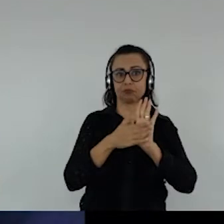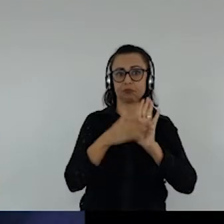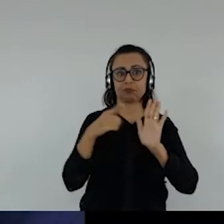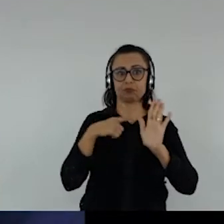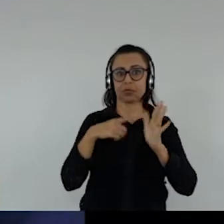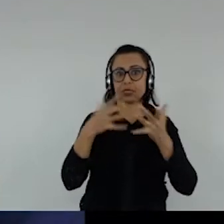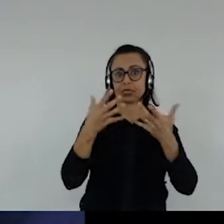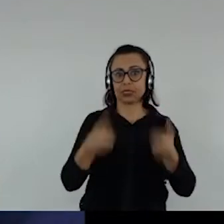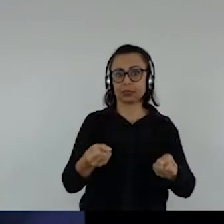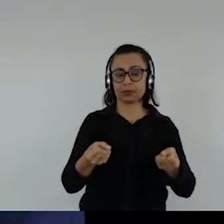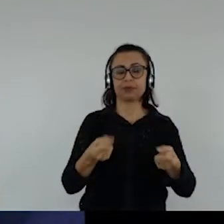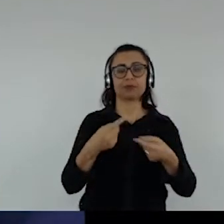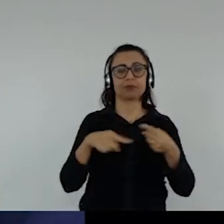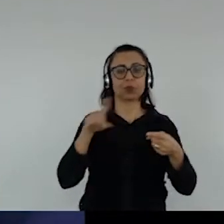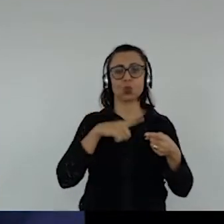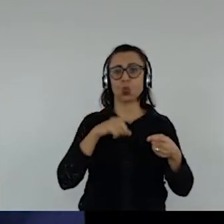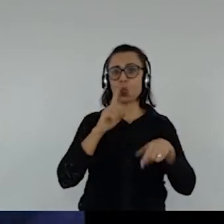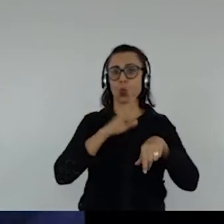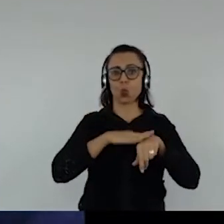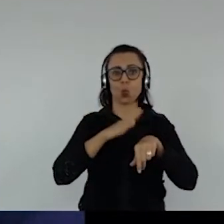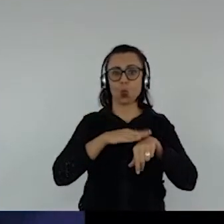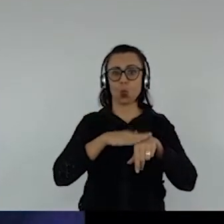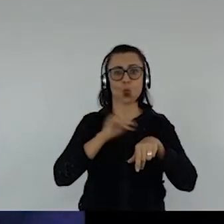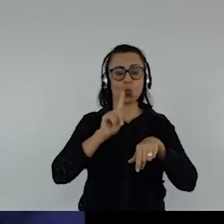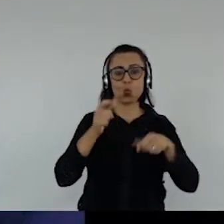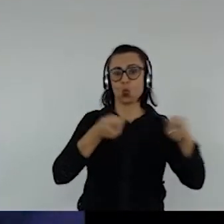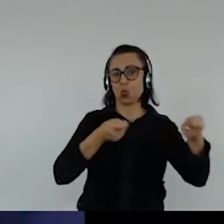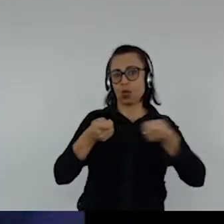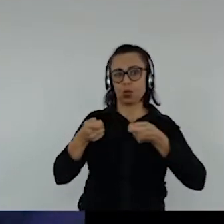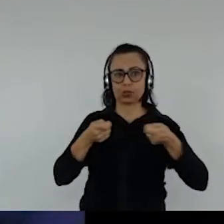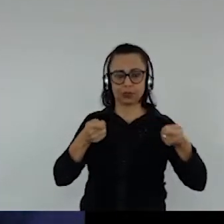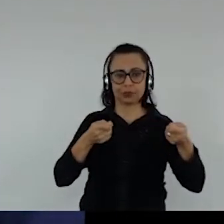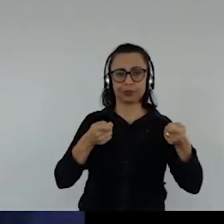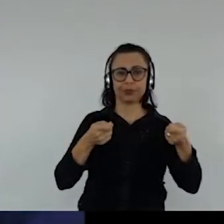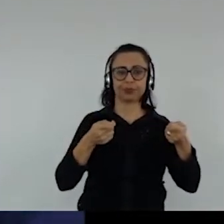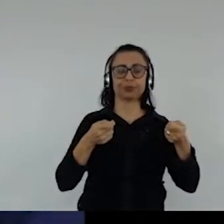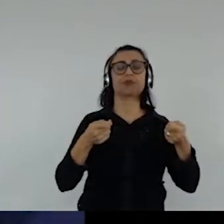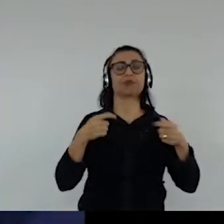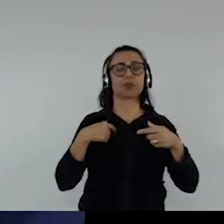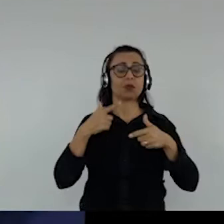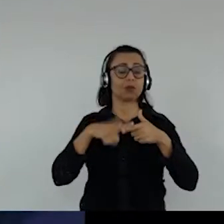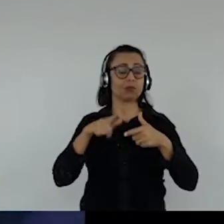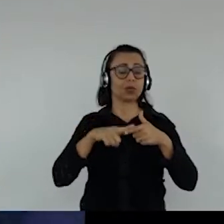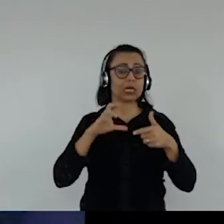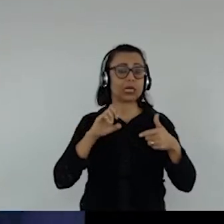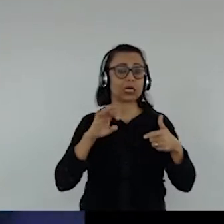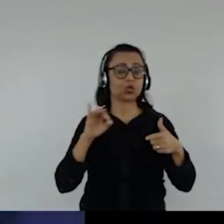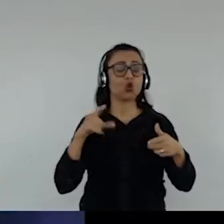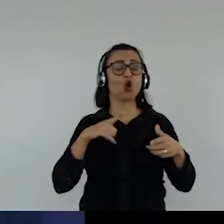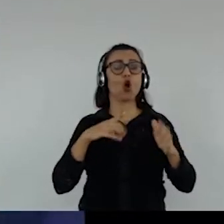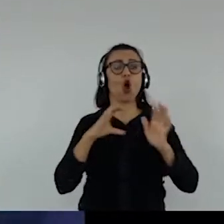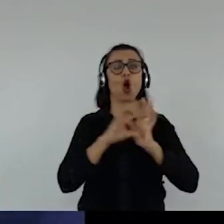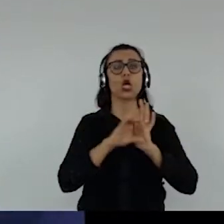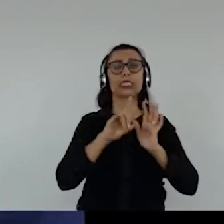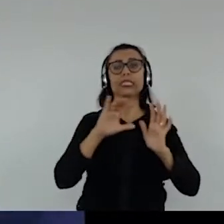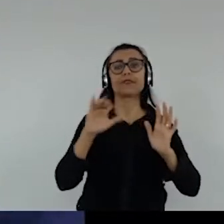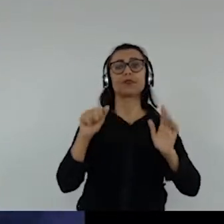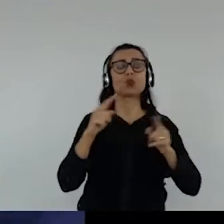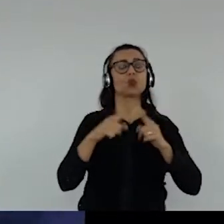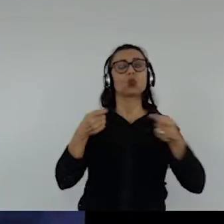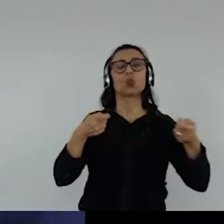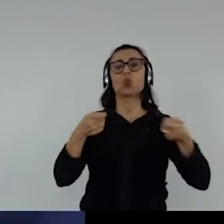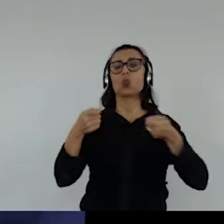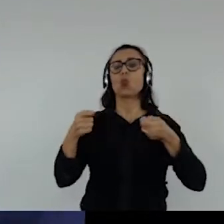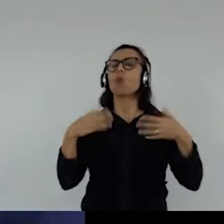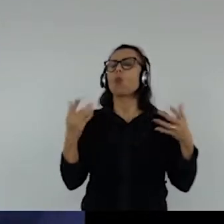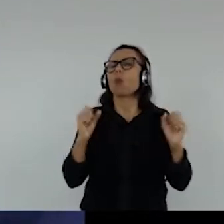aceitação. Em nenhum momento ela trata da negociação. Aí vem a crítica. Se o Código Civil não trata de negociação,